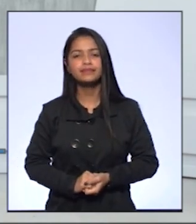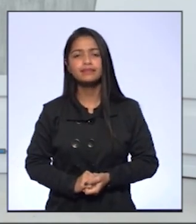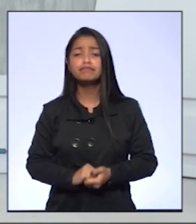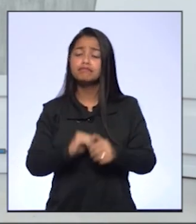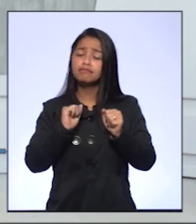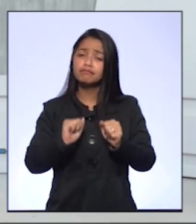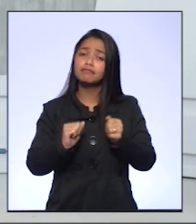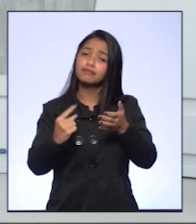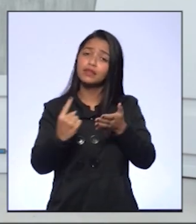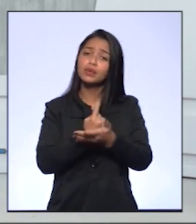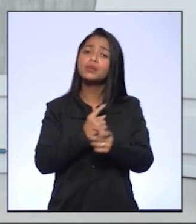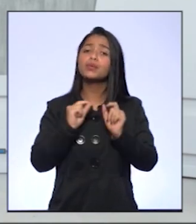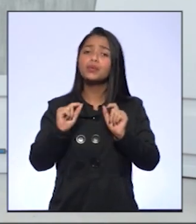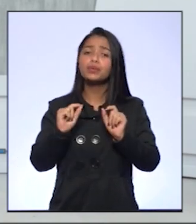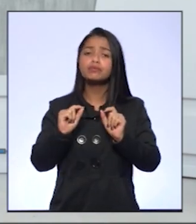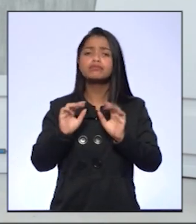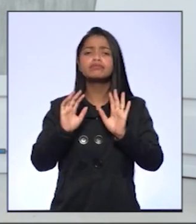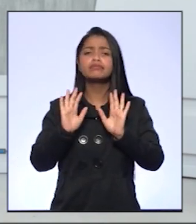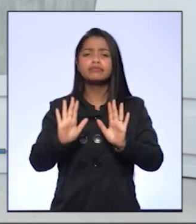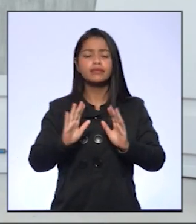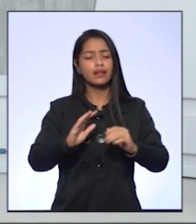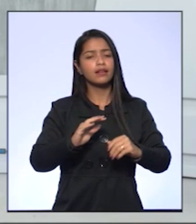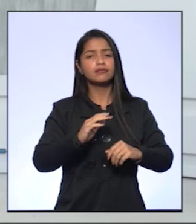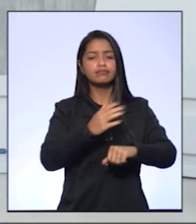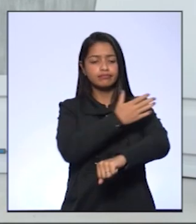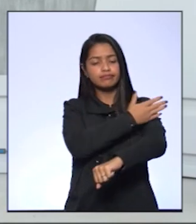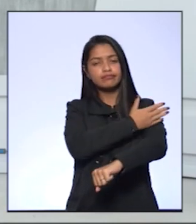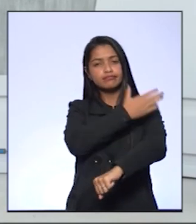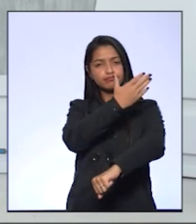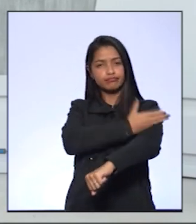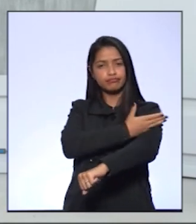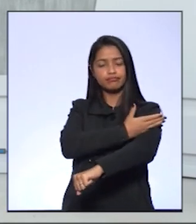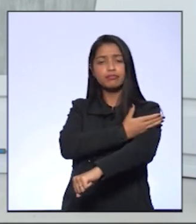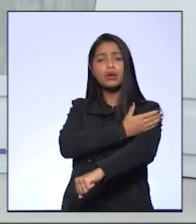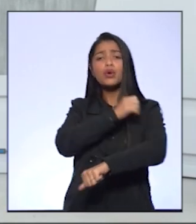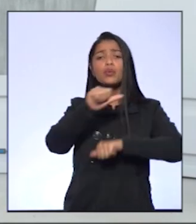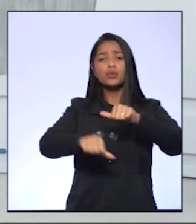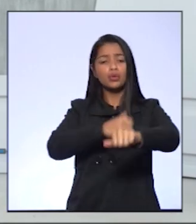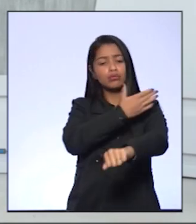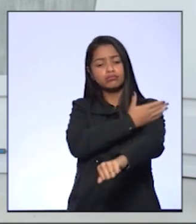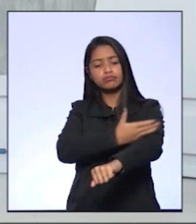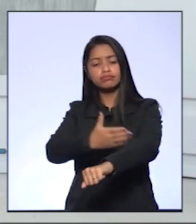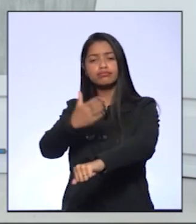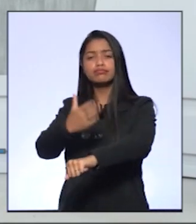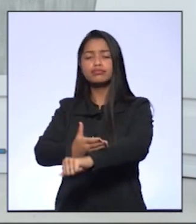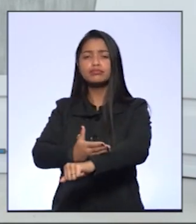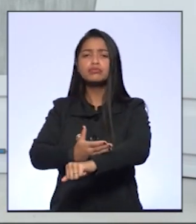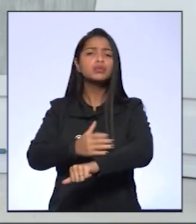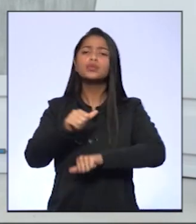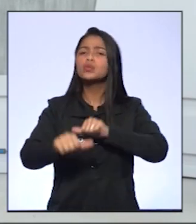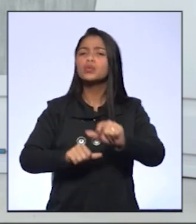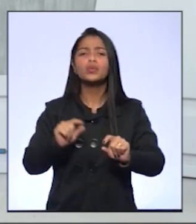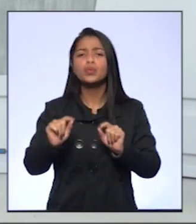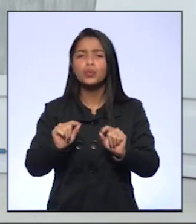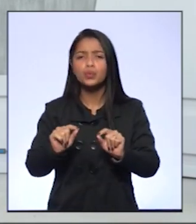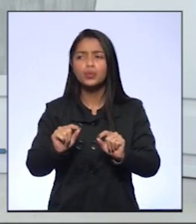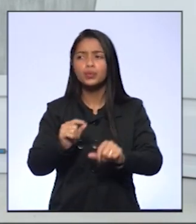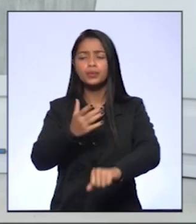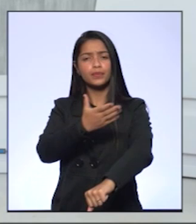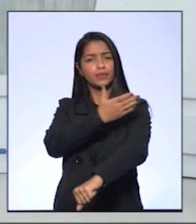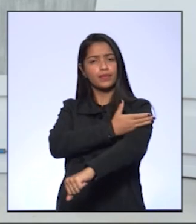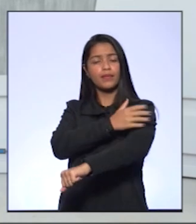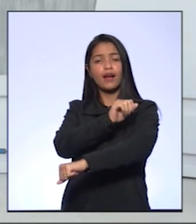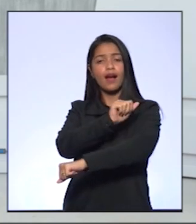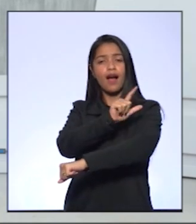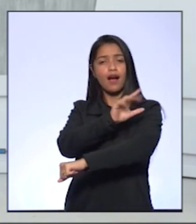qual que foi a passagem da Alta Idade Média para a Baixa Idade Média? Entendeu o que eu falei? O que determinou que a Alta